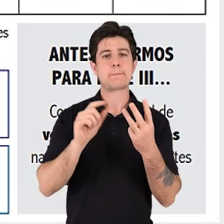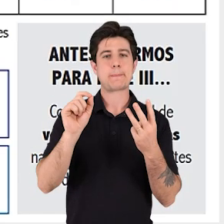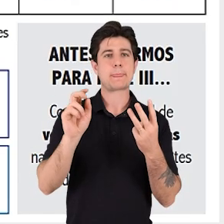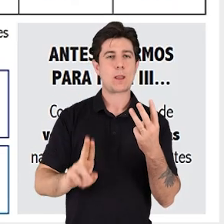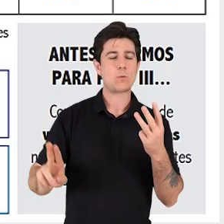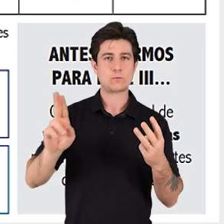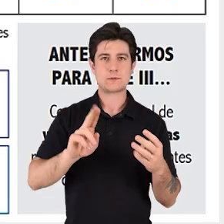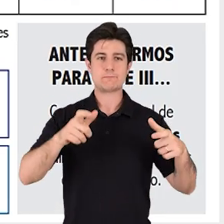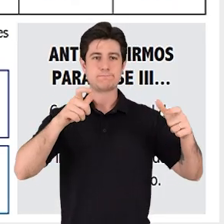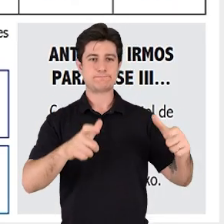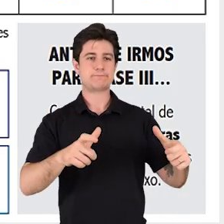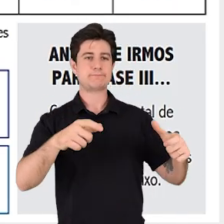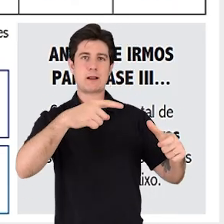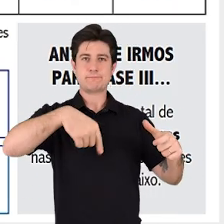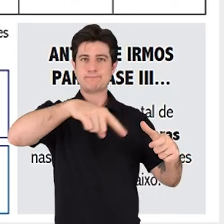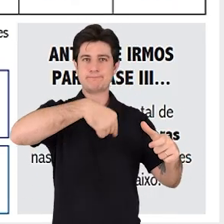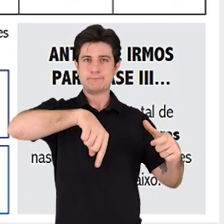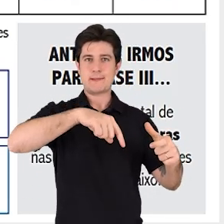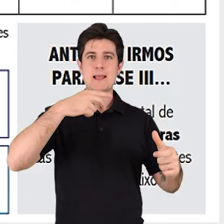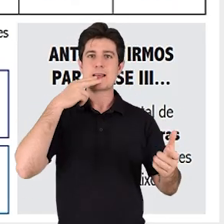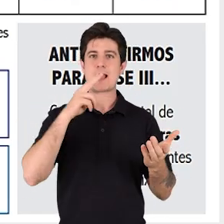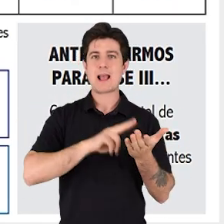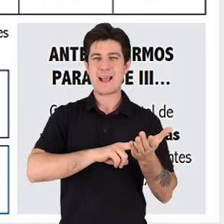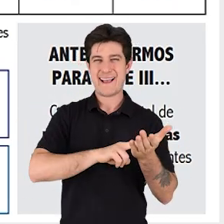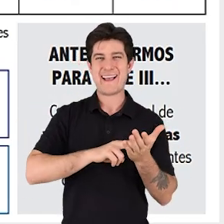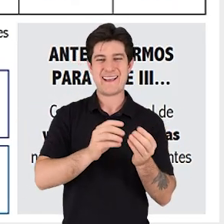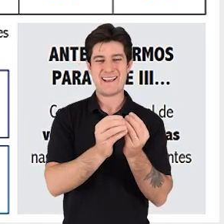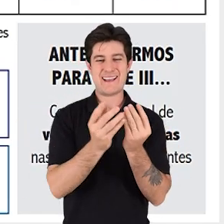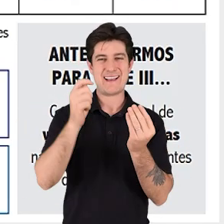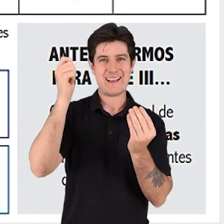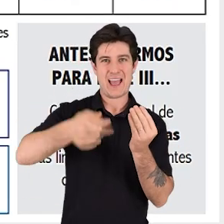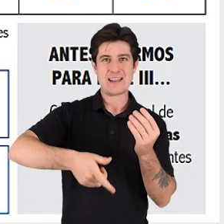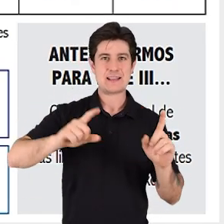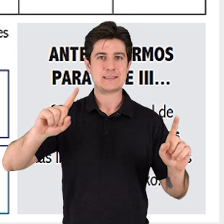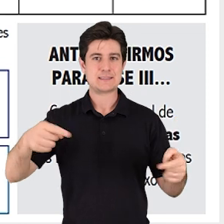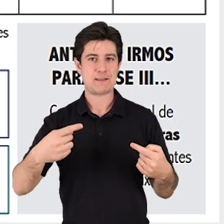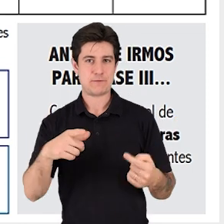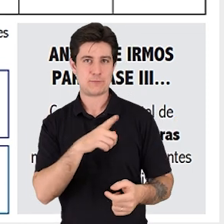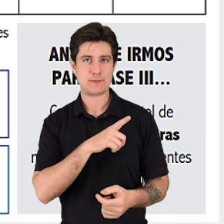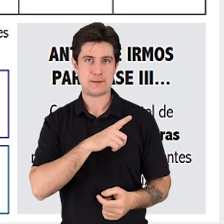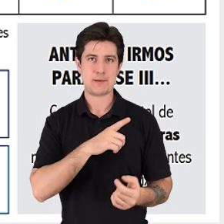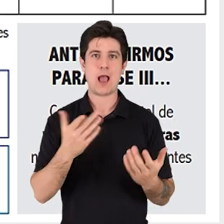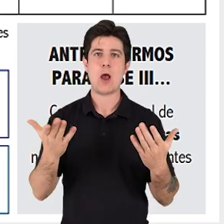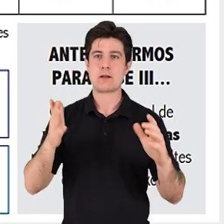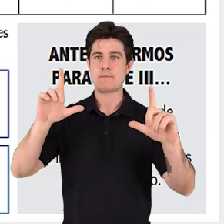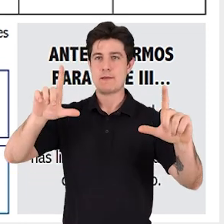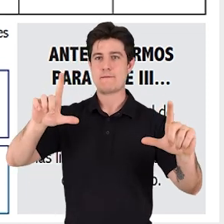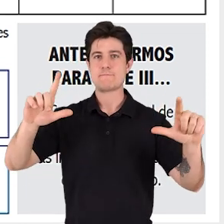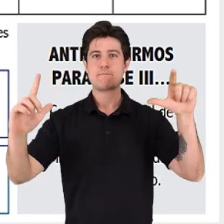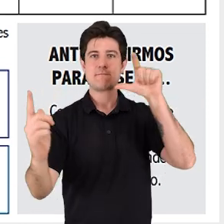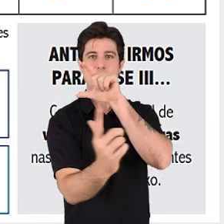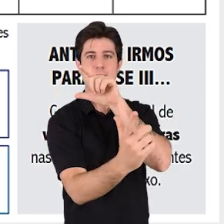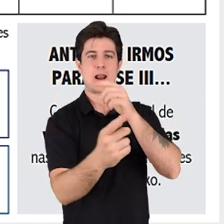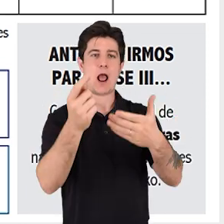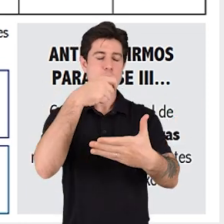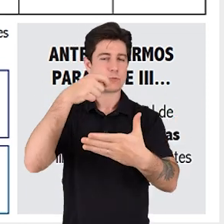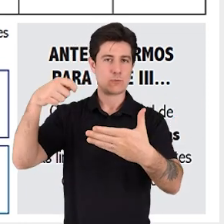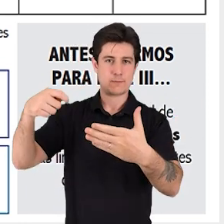3, na qual utilizaremos a roleta de obrigações, as cartas desafio, e as anotações passarão a ser realizadas no verso da